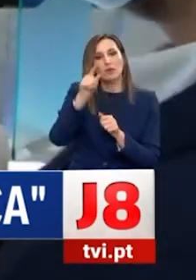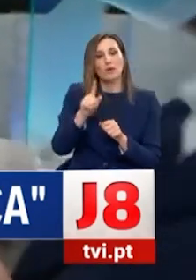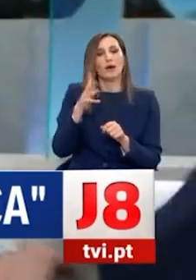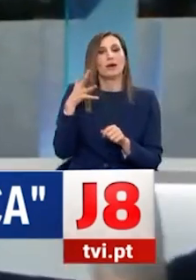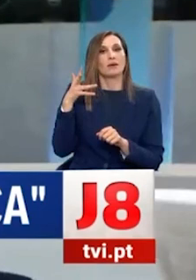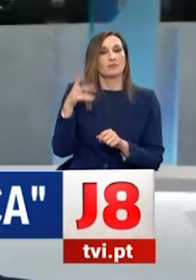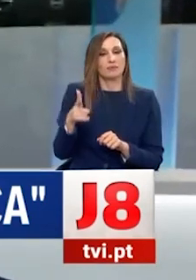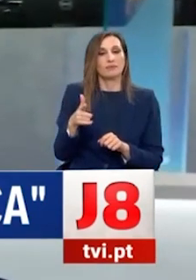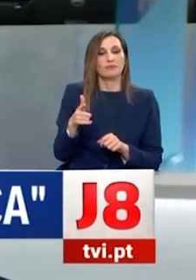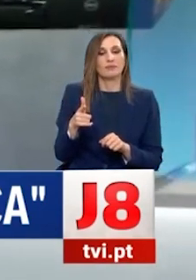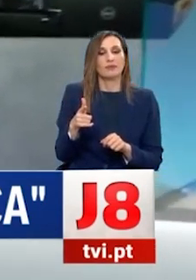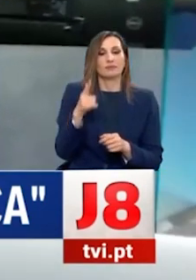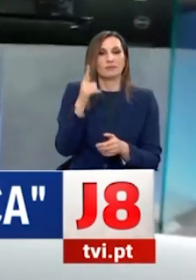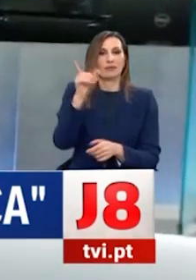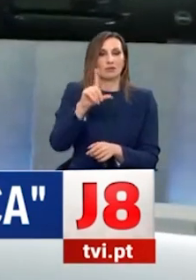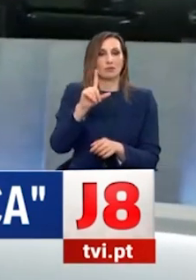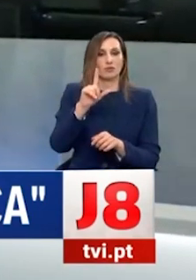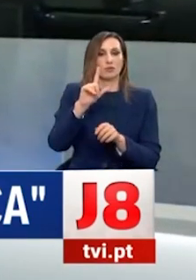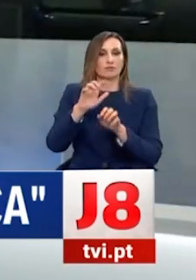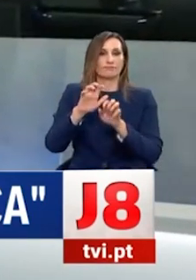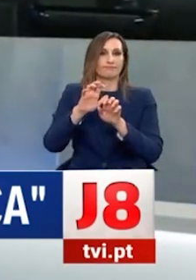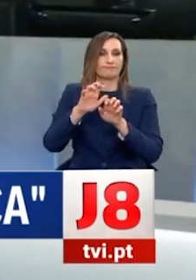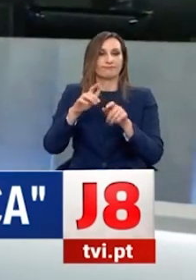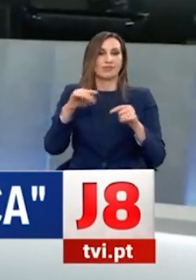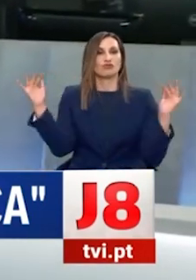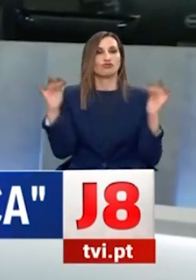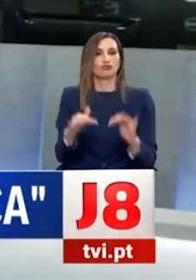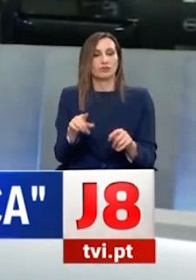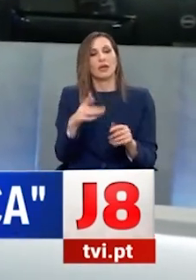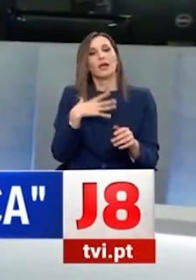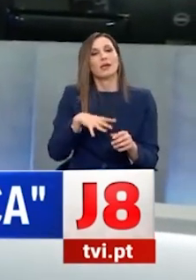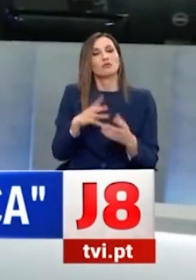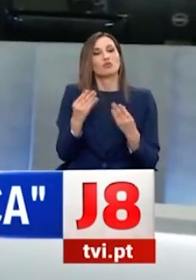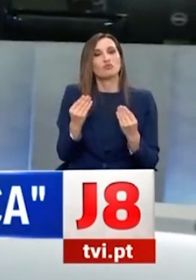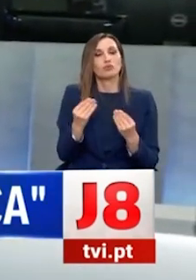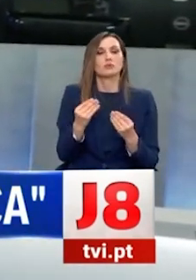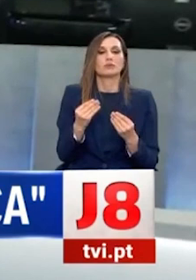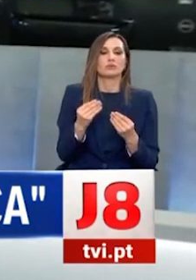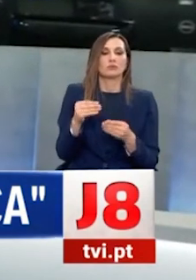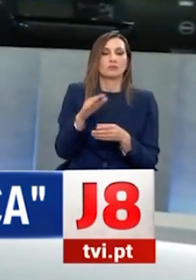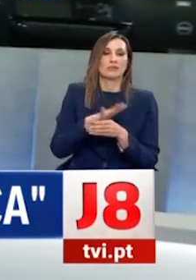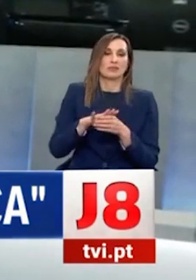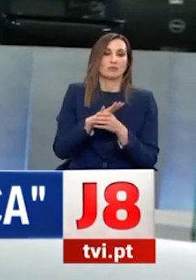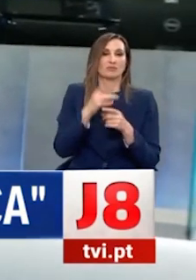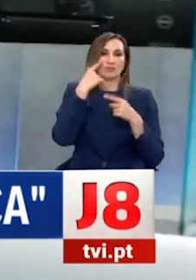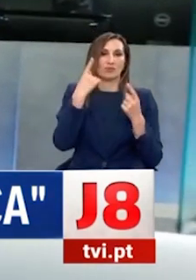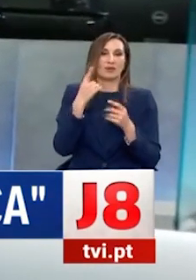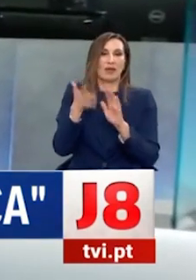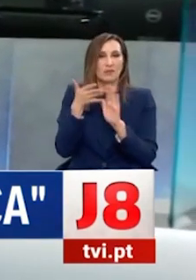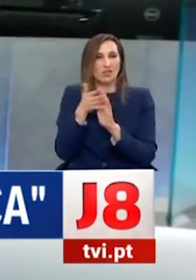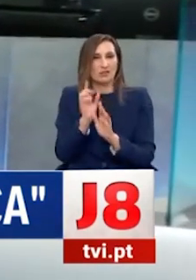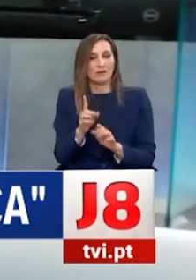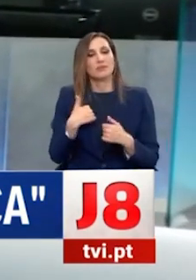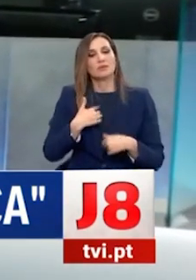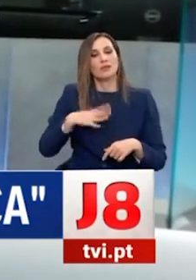temos um evento em Lisboa, vamos cumprir todas as regras sanitárias, queremos muito cumprir todas as regras, isto é uma emergência de saúde pública que estamos a viver, mas eu